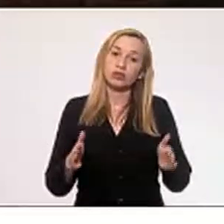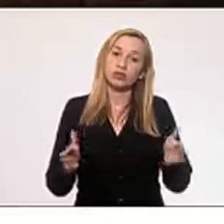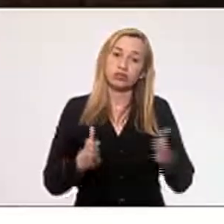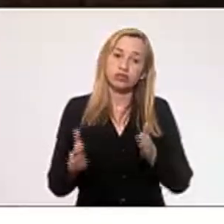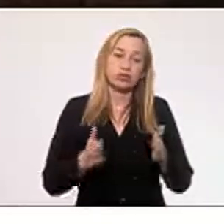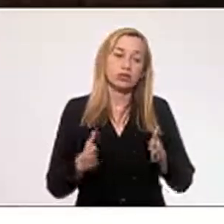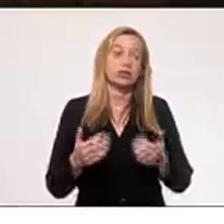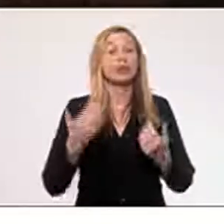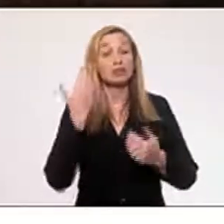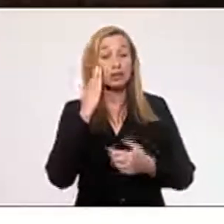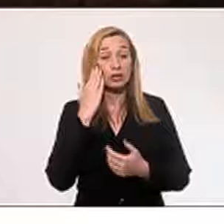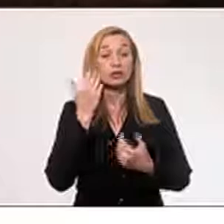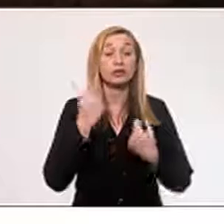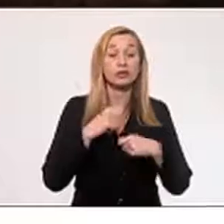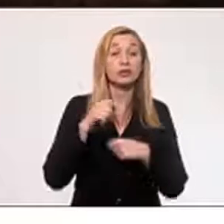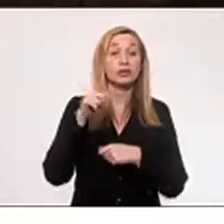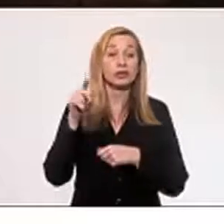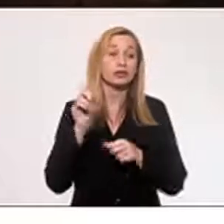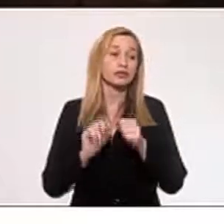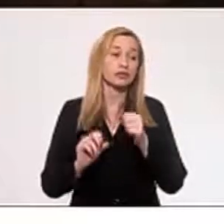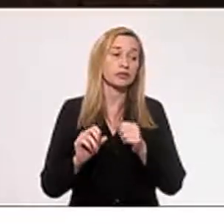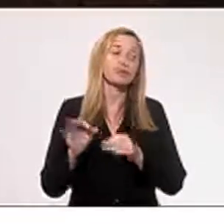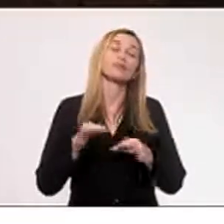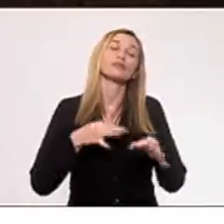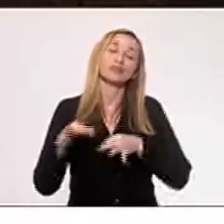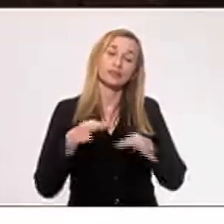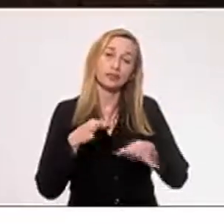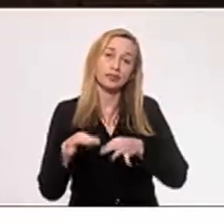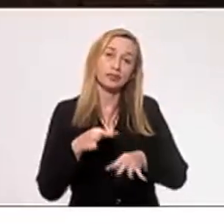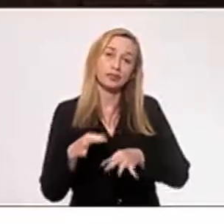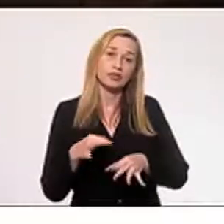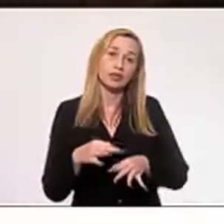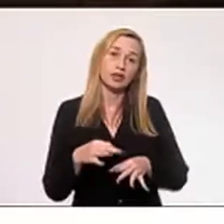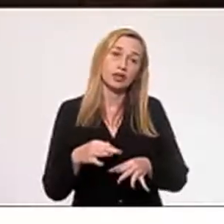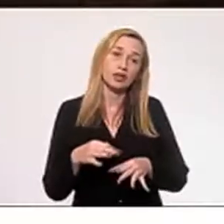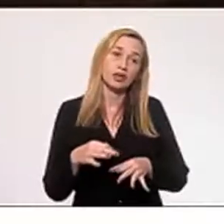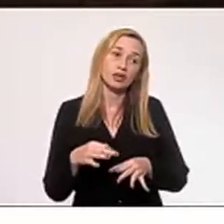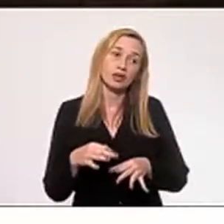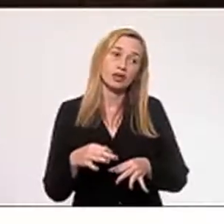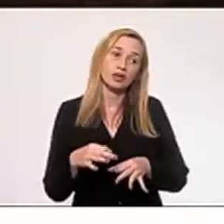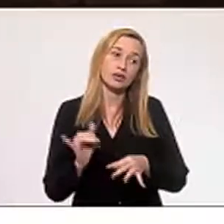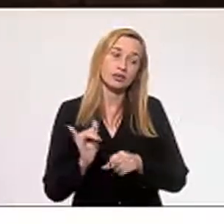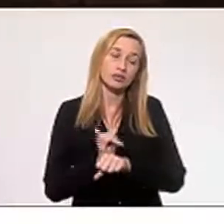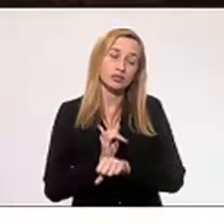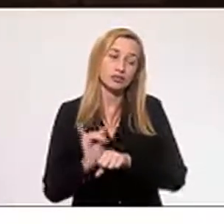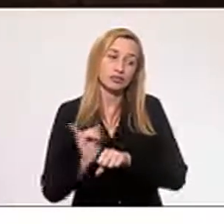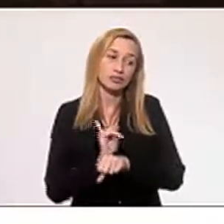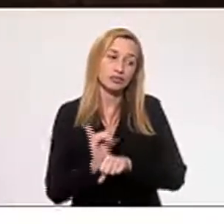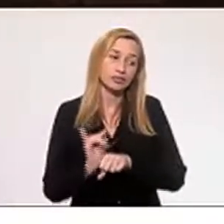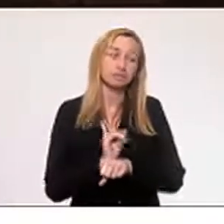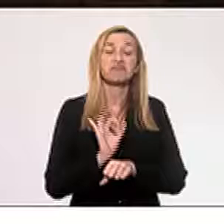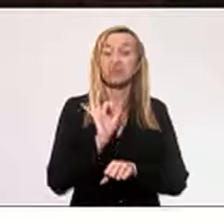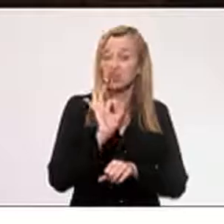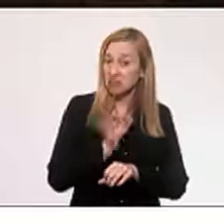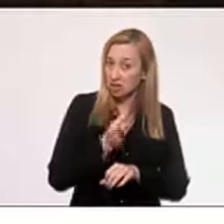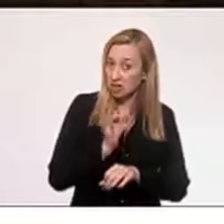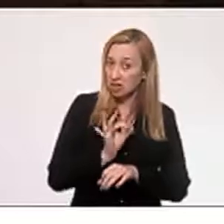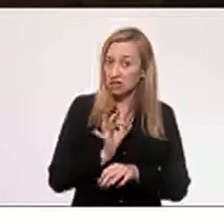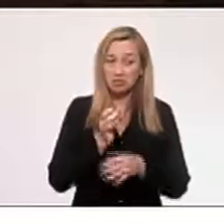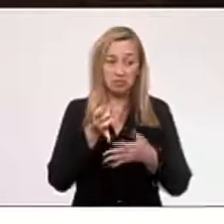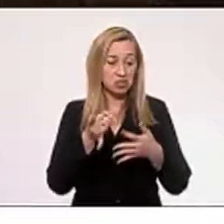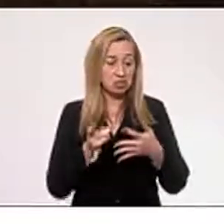que deveria fazê-lo por projeto de resolução e, tecnicamente, do ponto de vista do regimento, ele está correto na